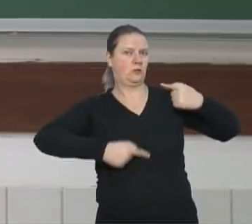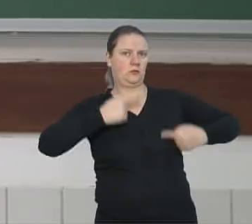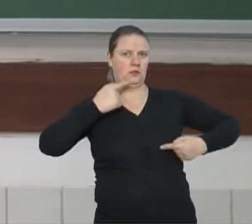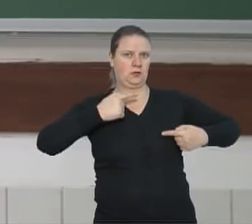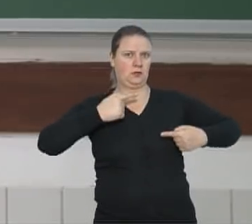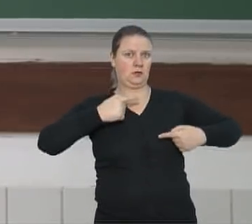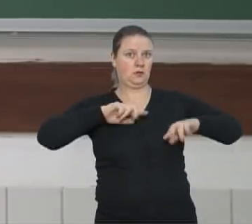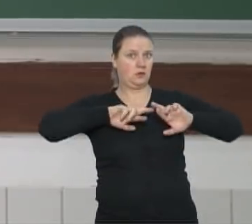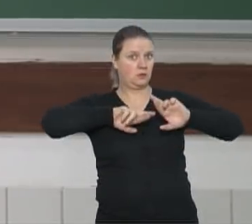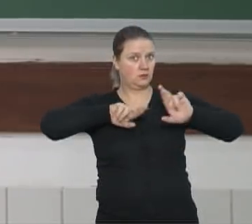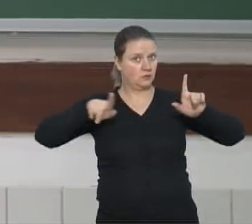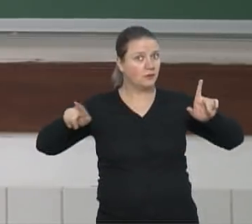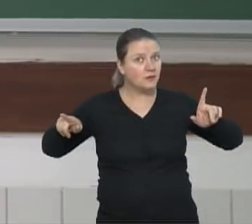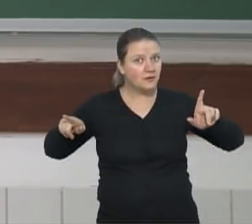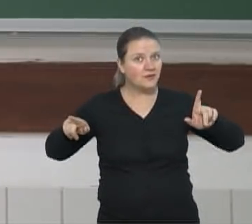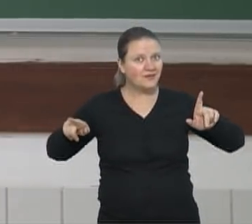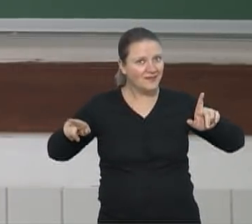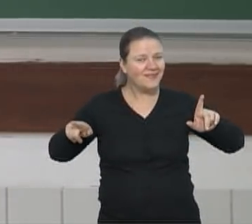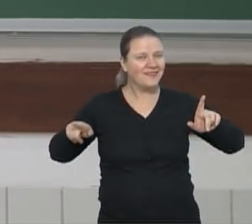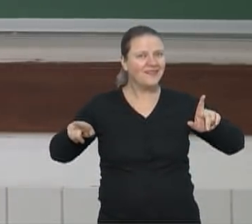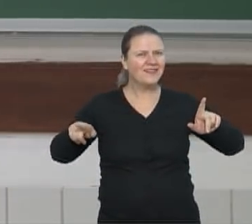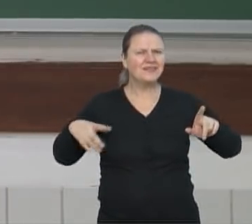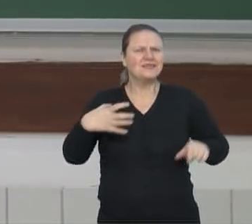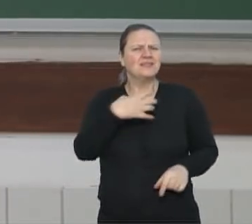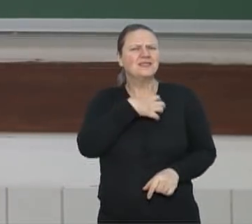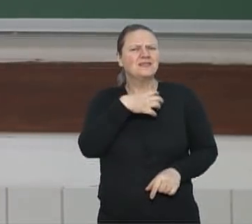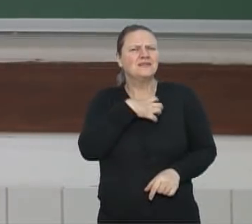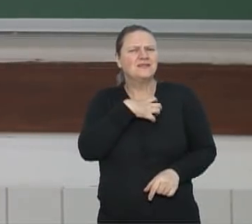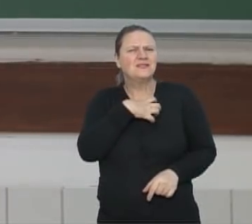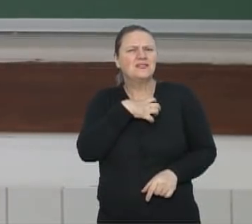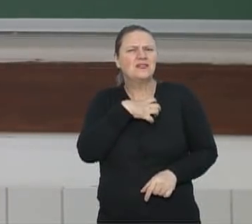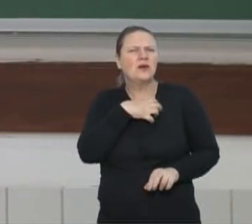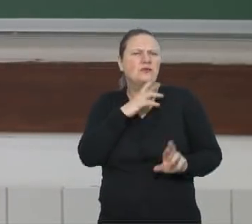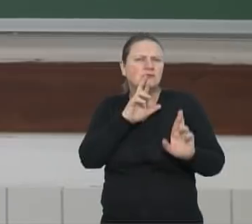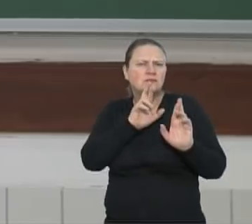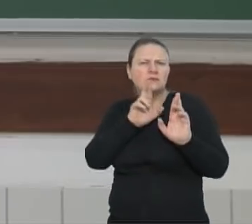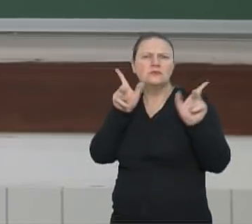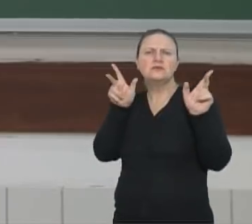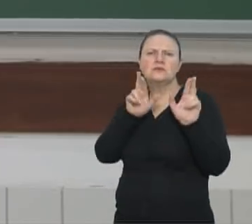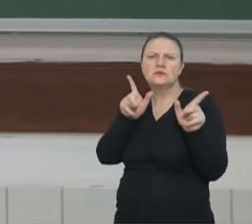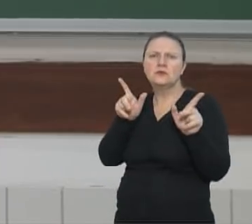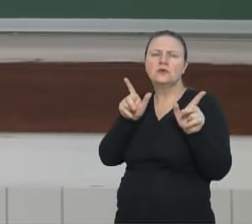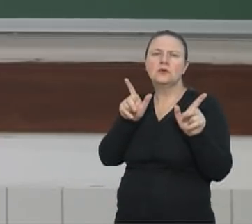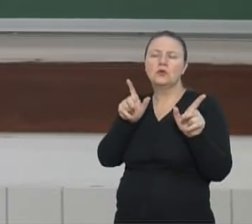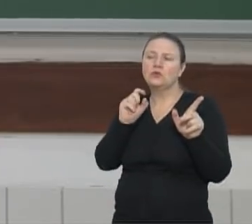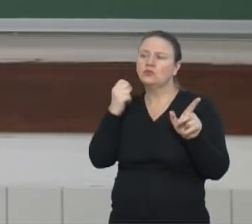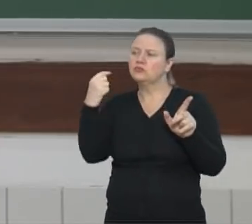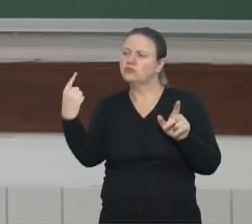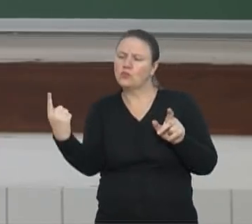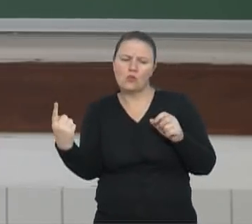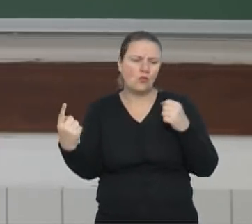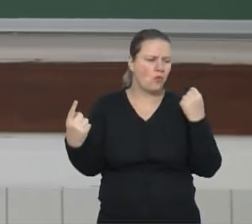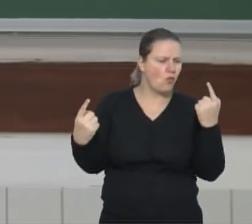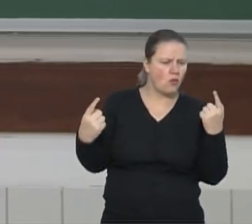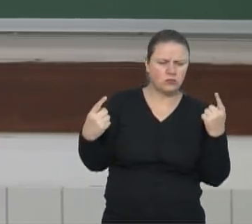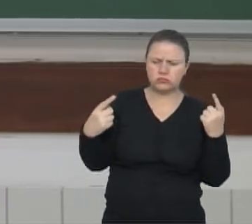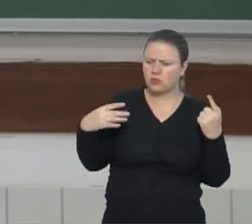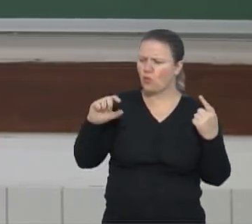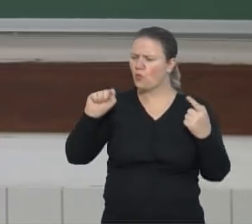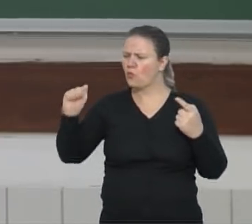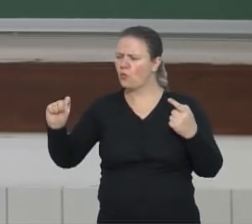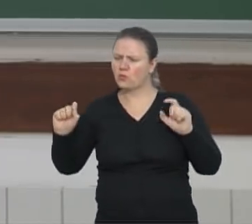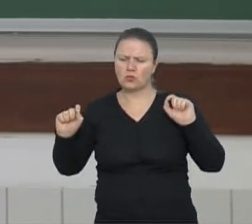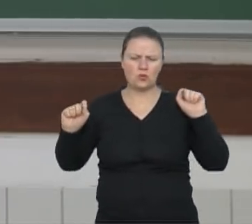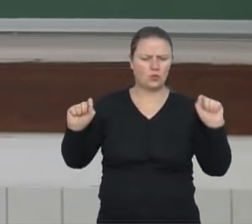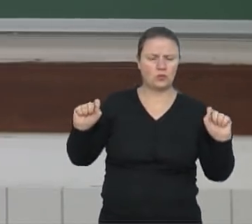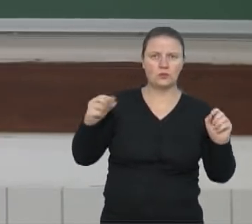diferente. Perfeito? Então, deu para sentir, gente, o diferencial de um e de outro ali, certo?